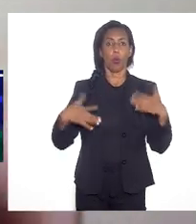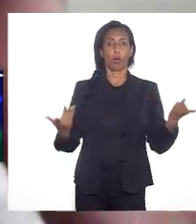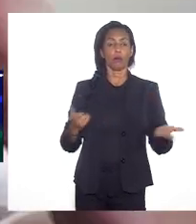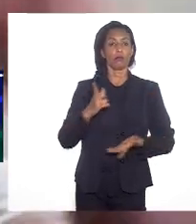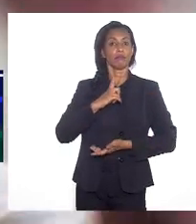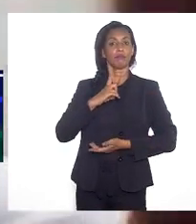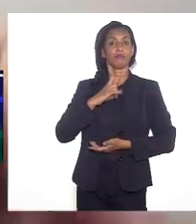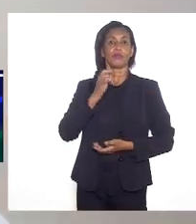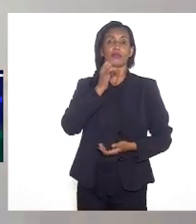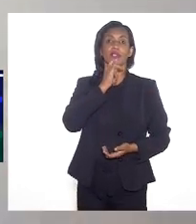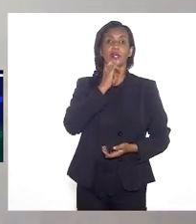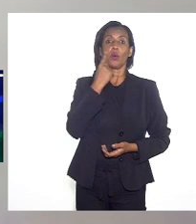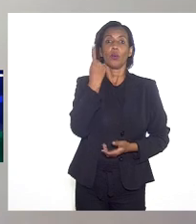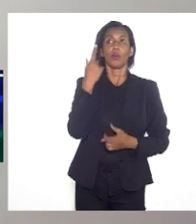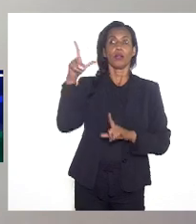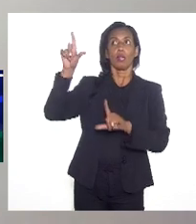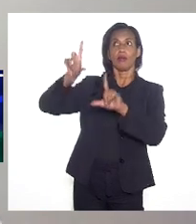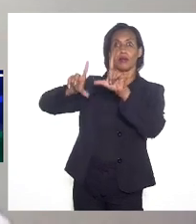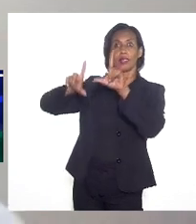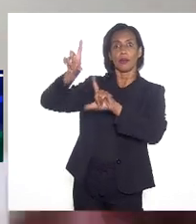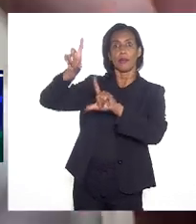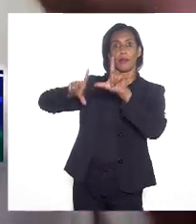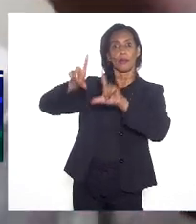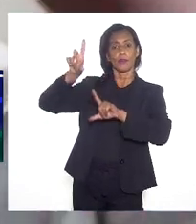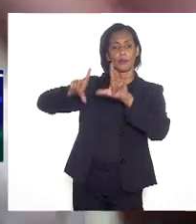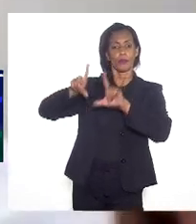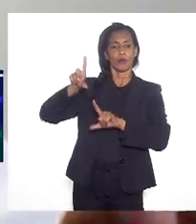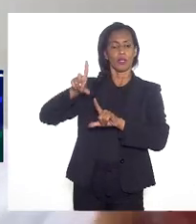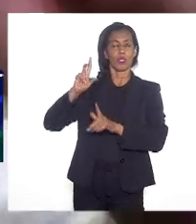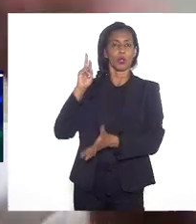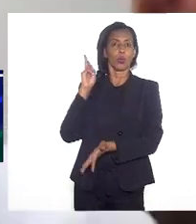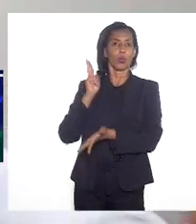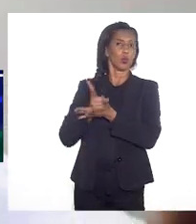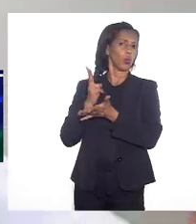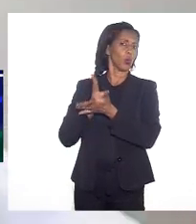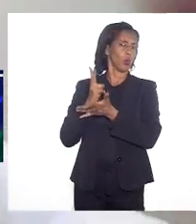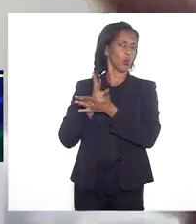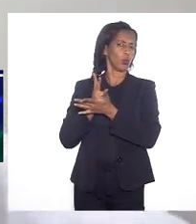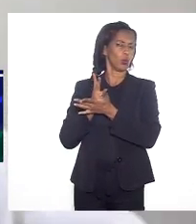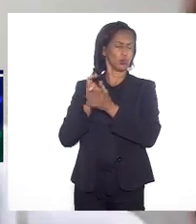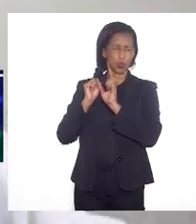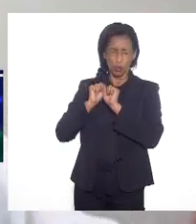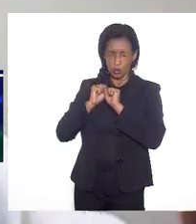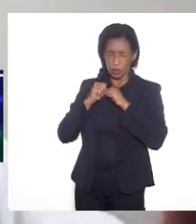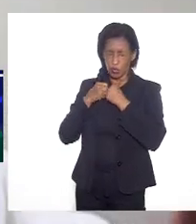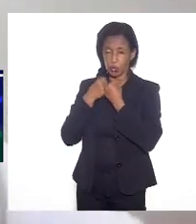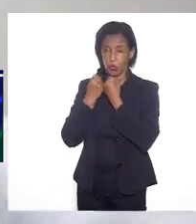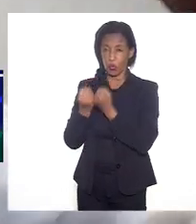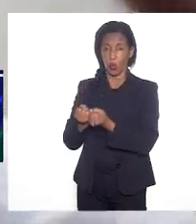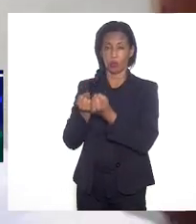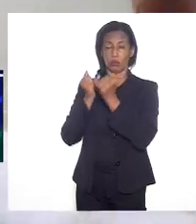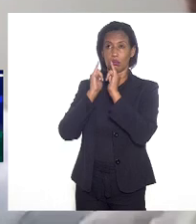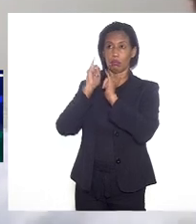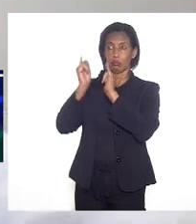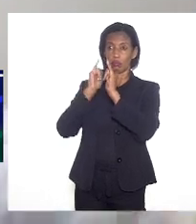exemplo, uma televisão que continua, com todos os esforços, com todos os debates, continua se centrando,